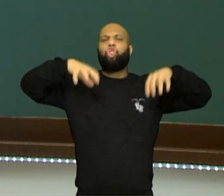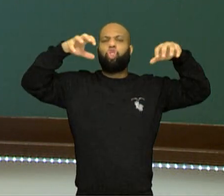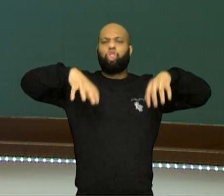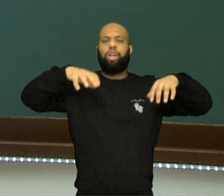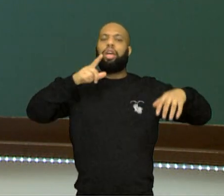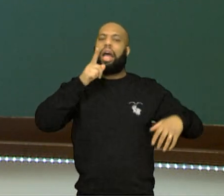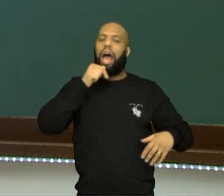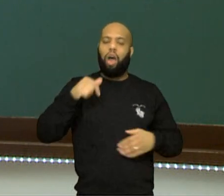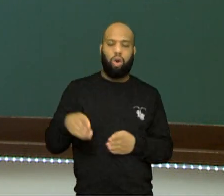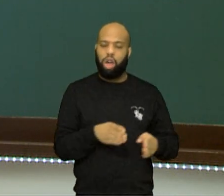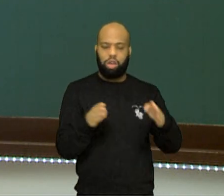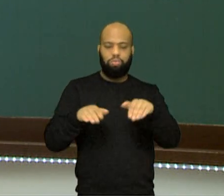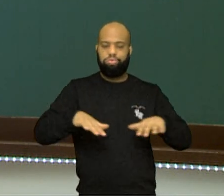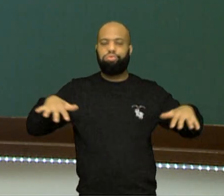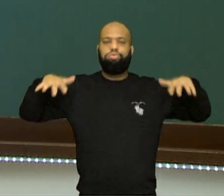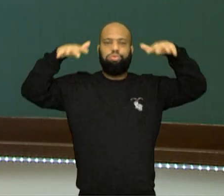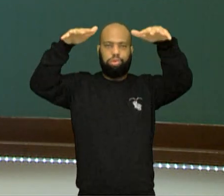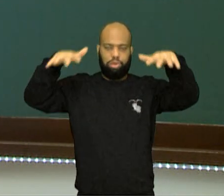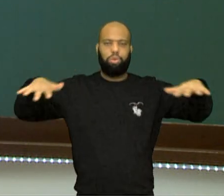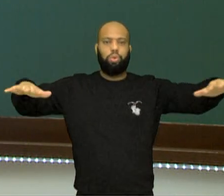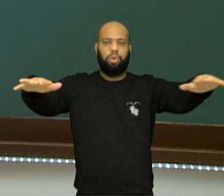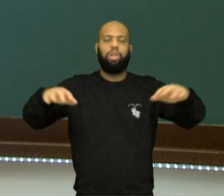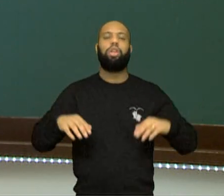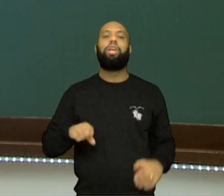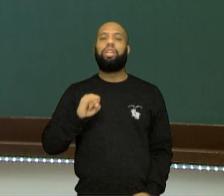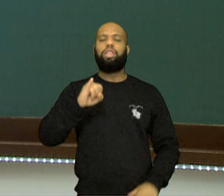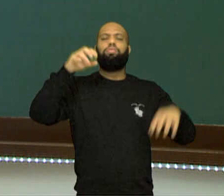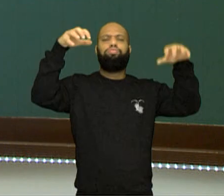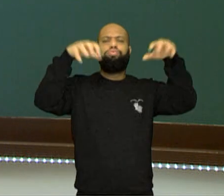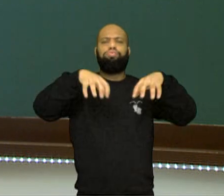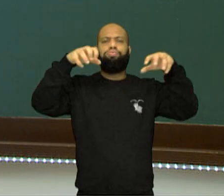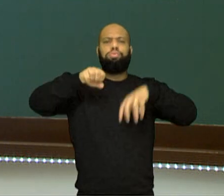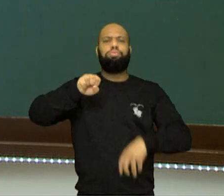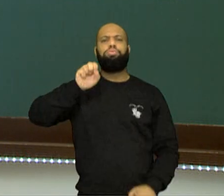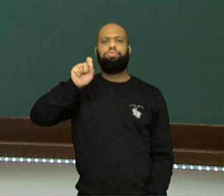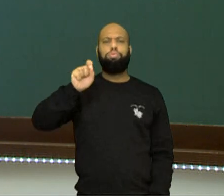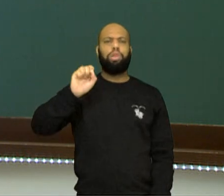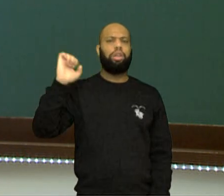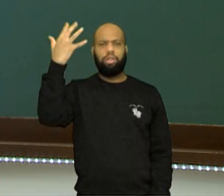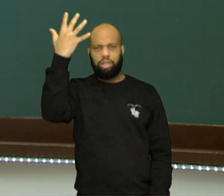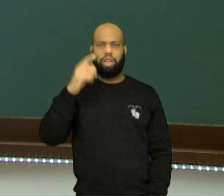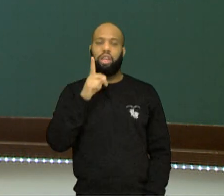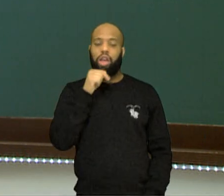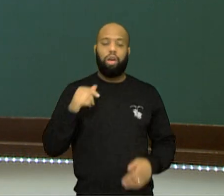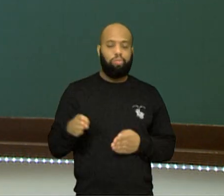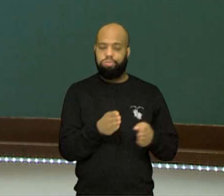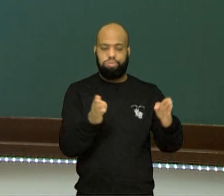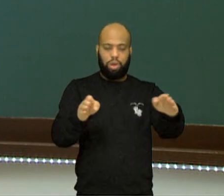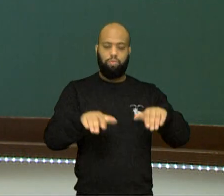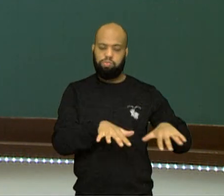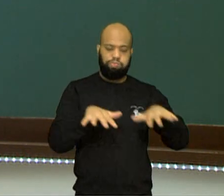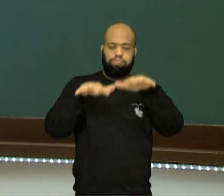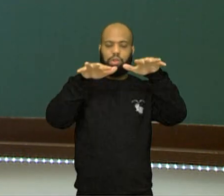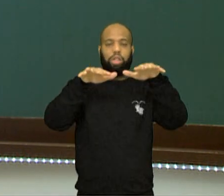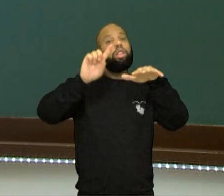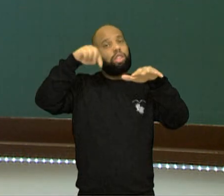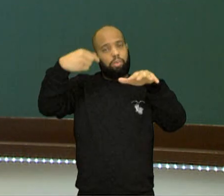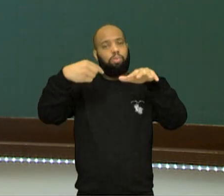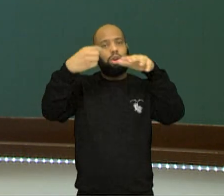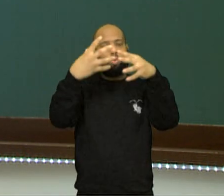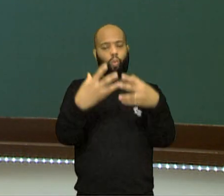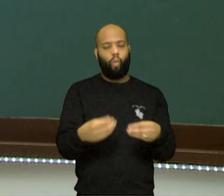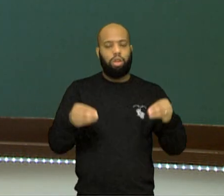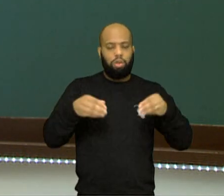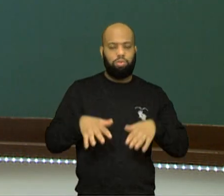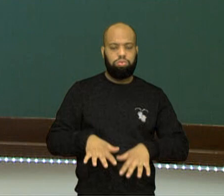dos rios. Nos períodos mais chuvosos, o que acontece? Os rios vão encher e depois eles vão